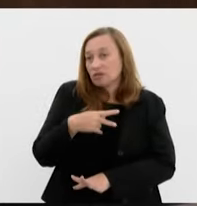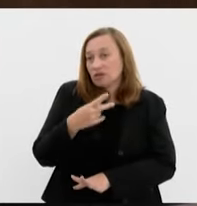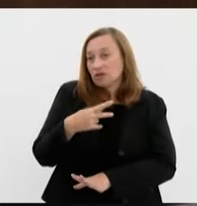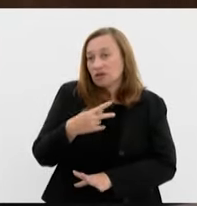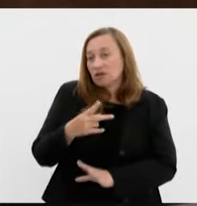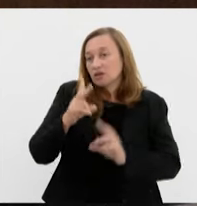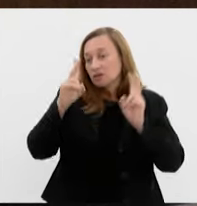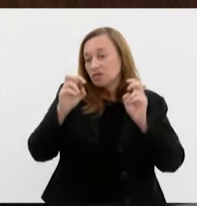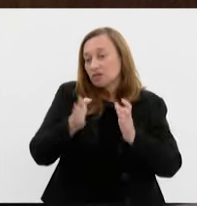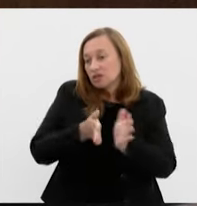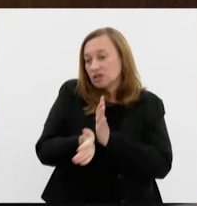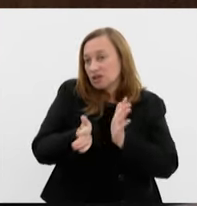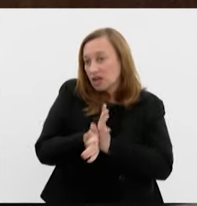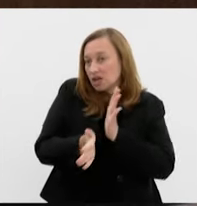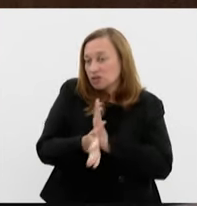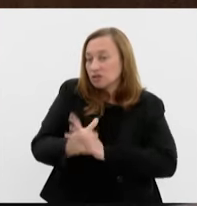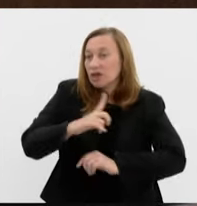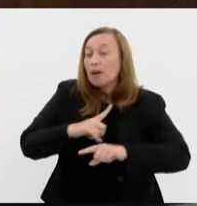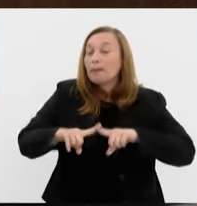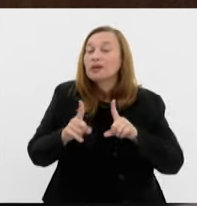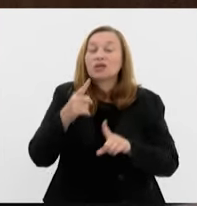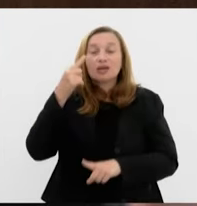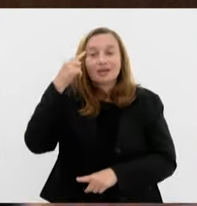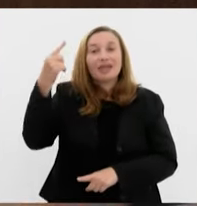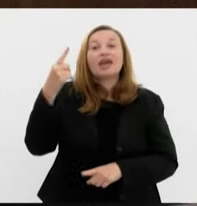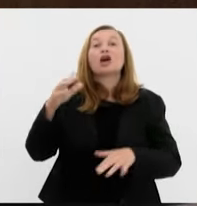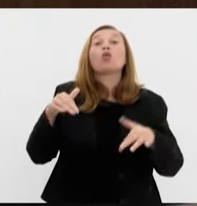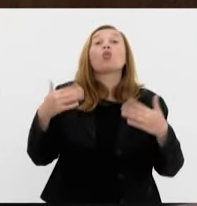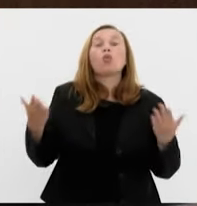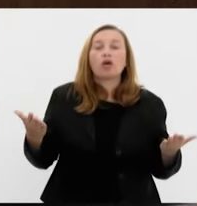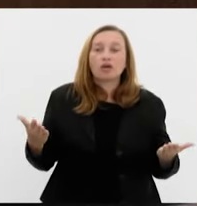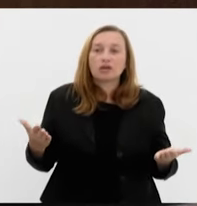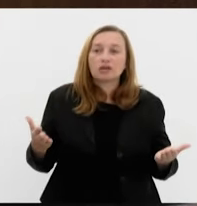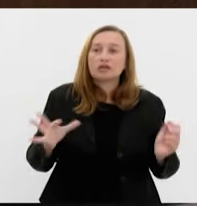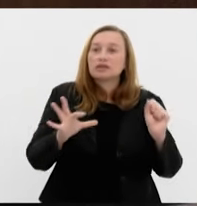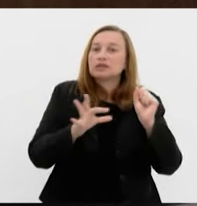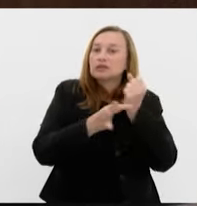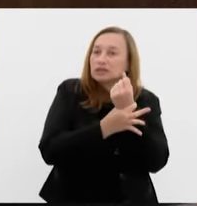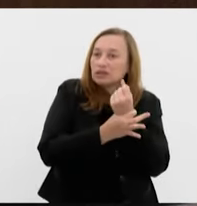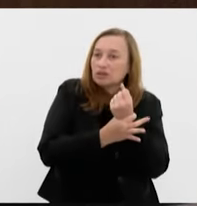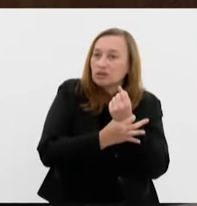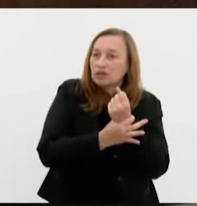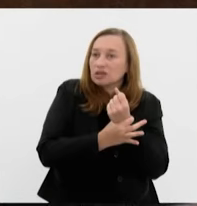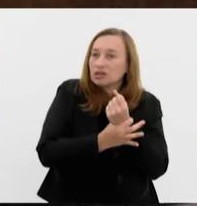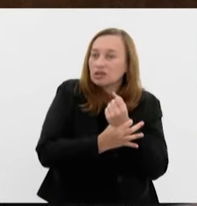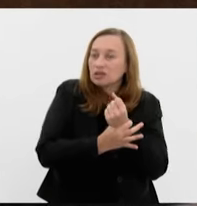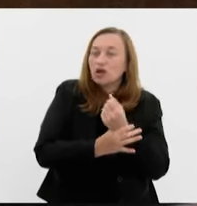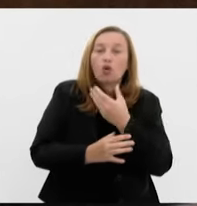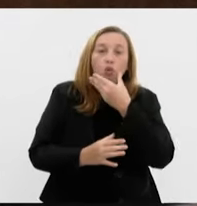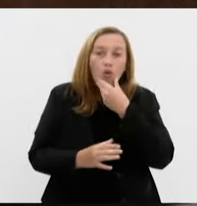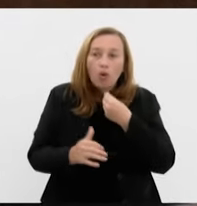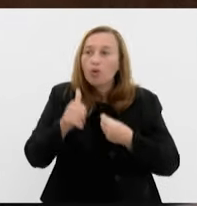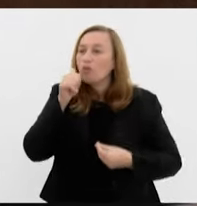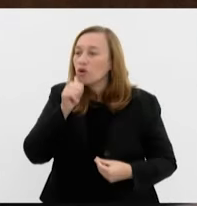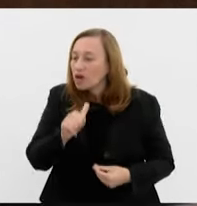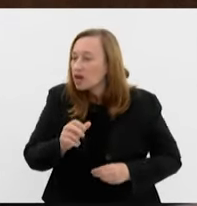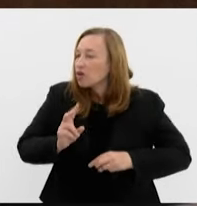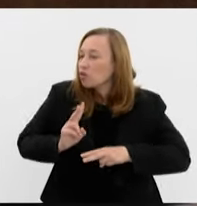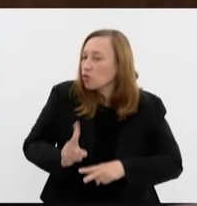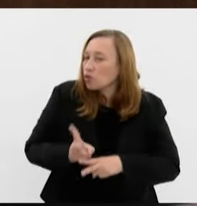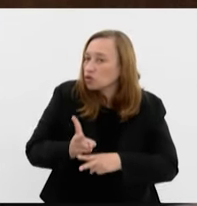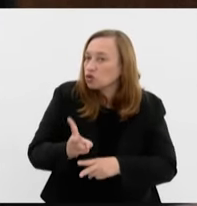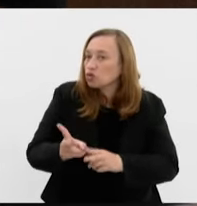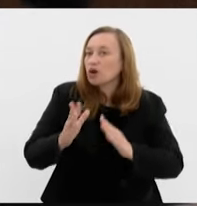gasto Mas qual a ideia deputada índia é assegurar aquele que quer continuar estudando